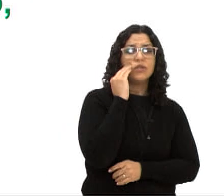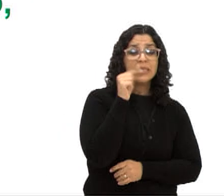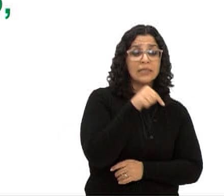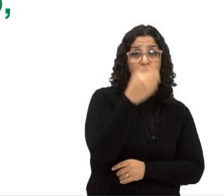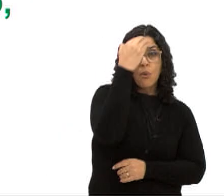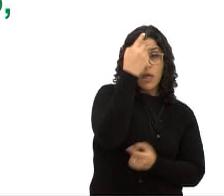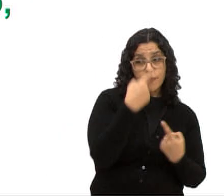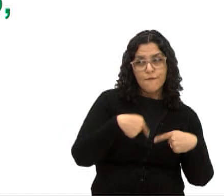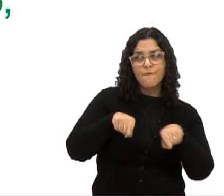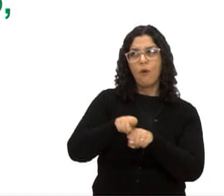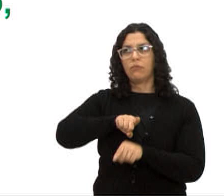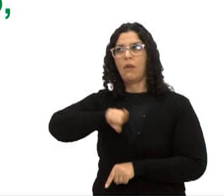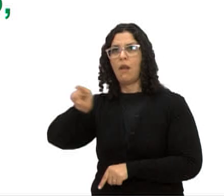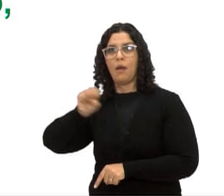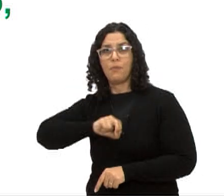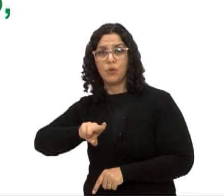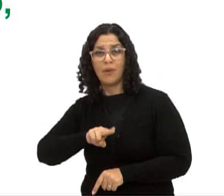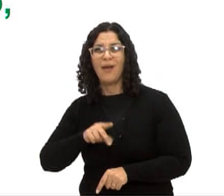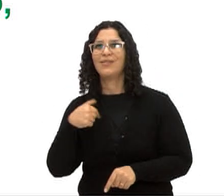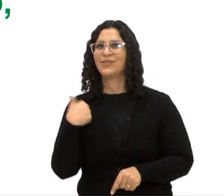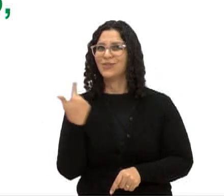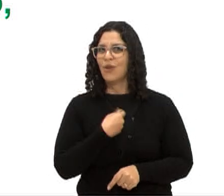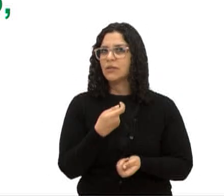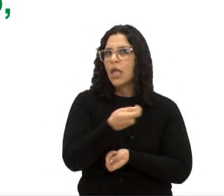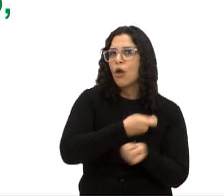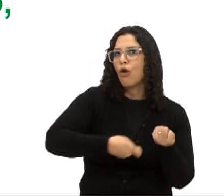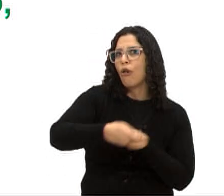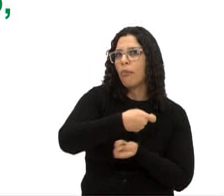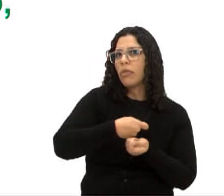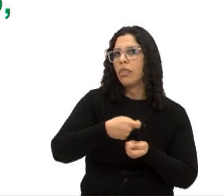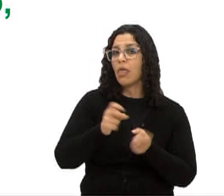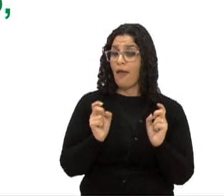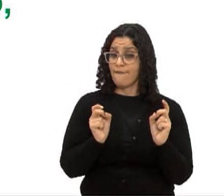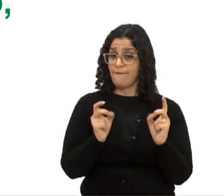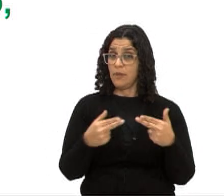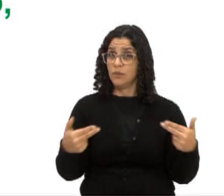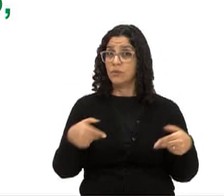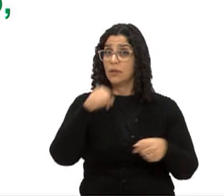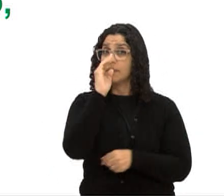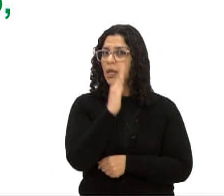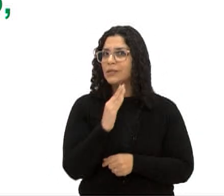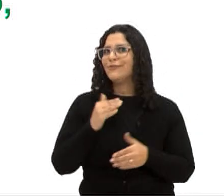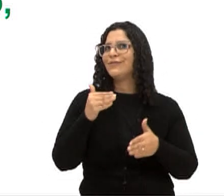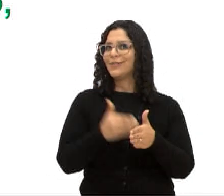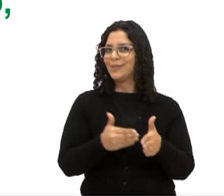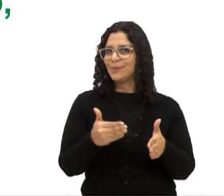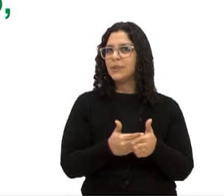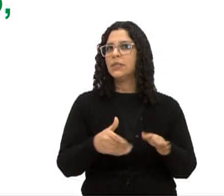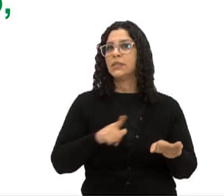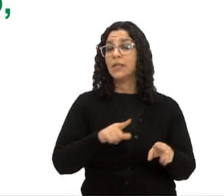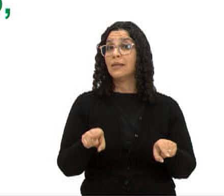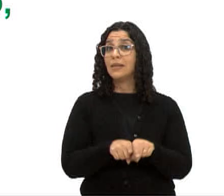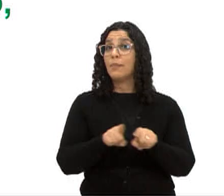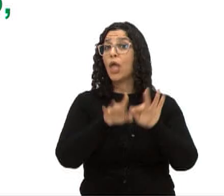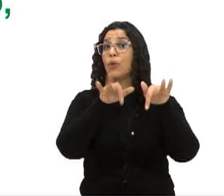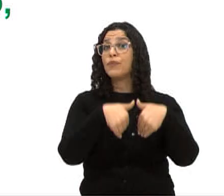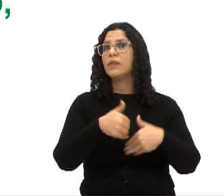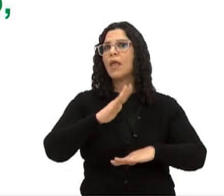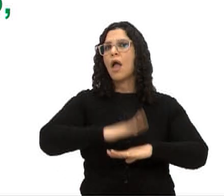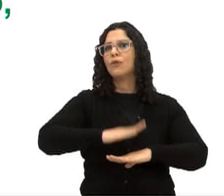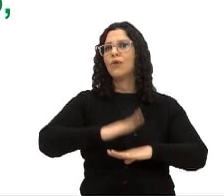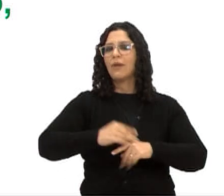Portugal levaria à restrição da liberdade comercial e econômica do país, bem como a redução ou fim da